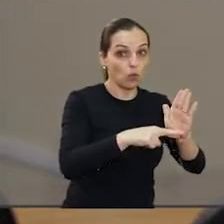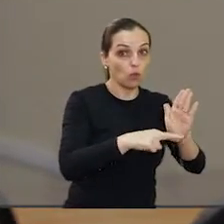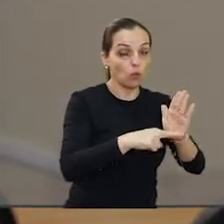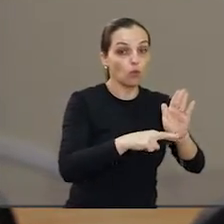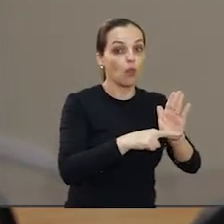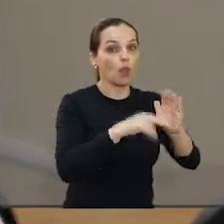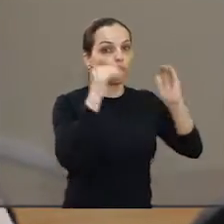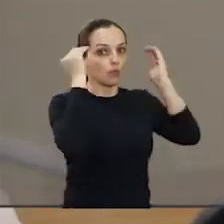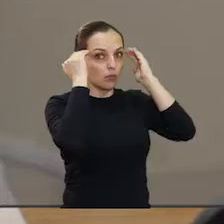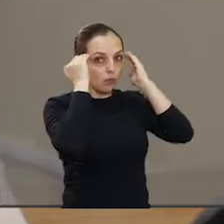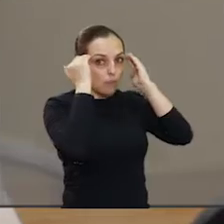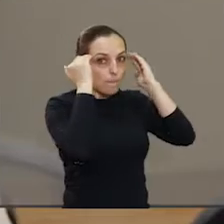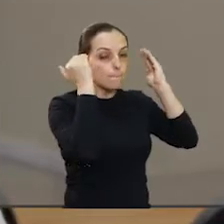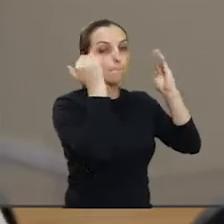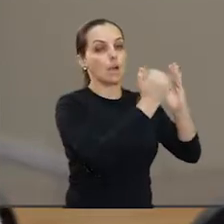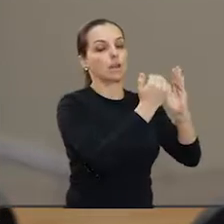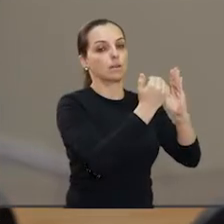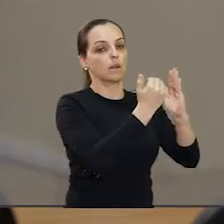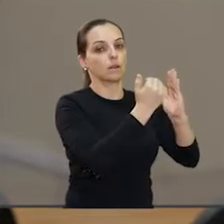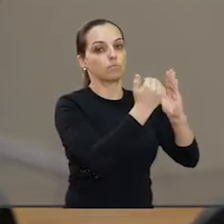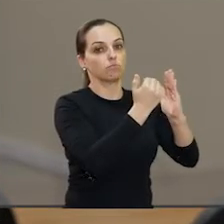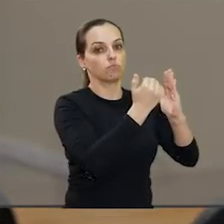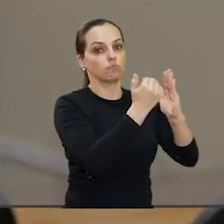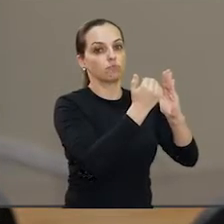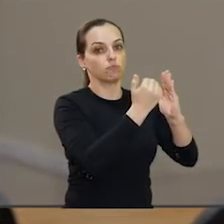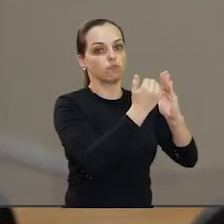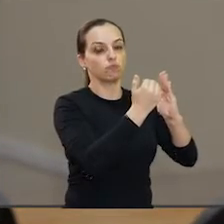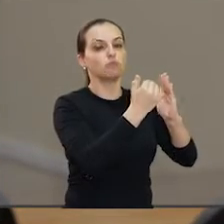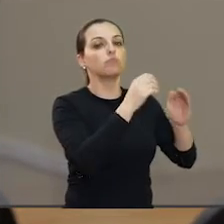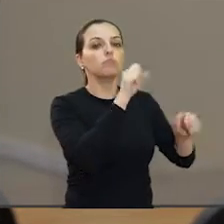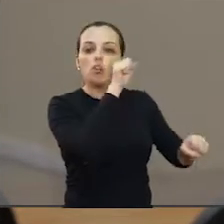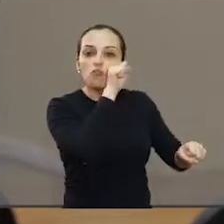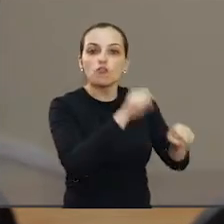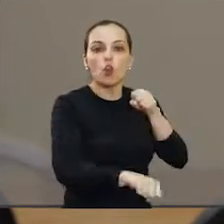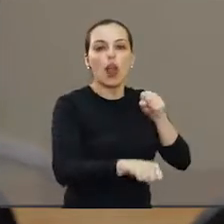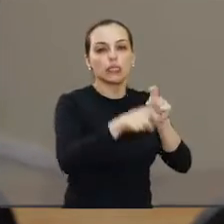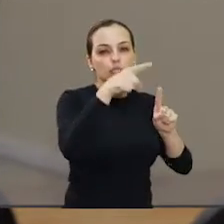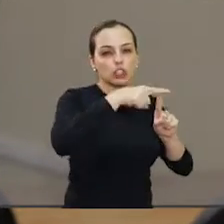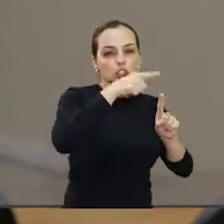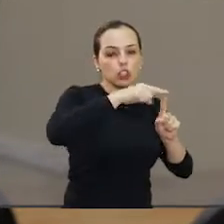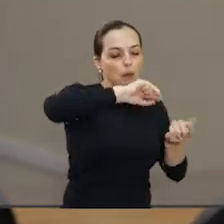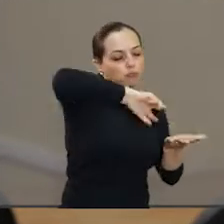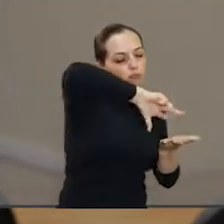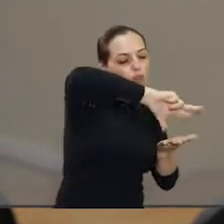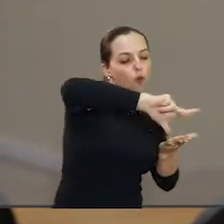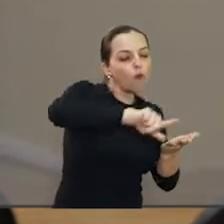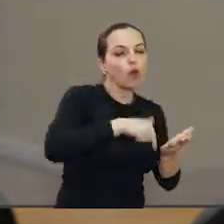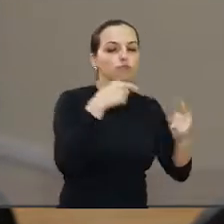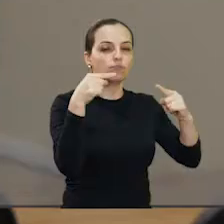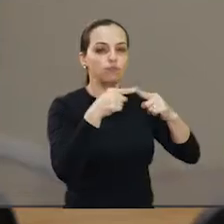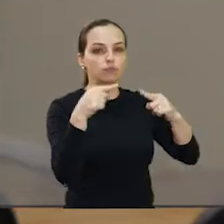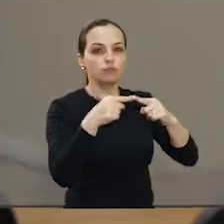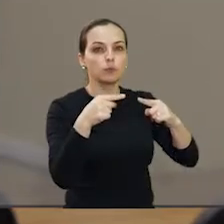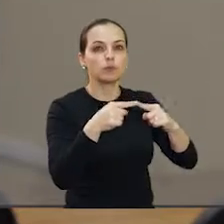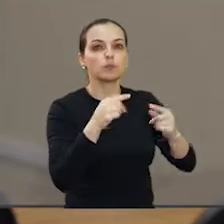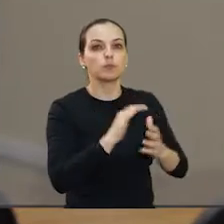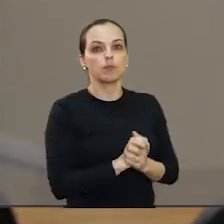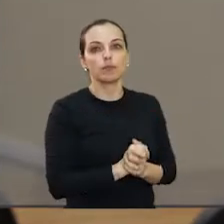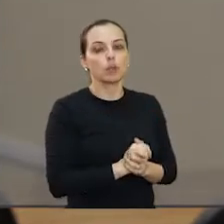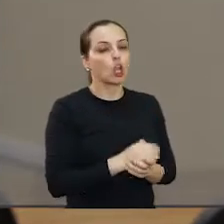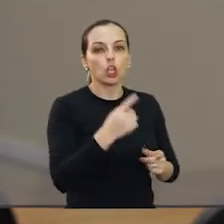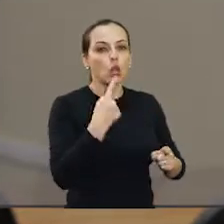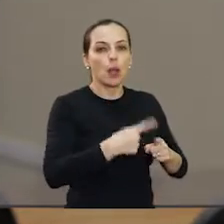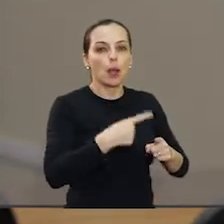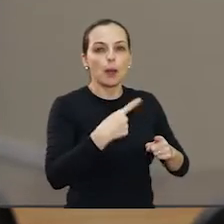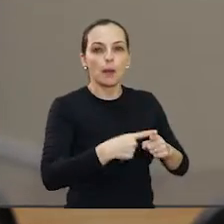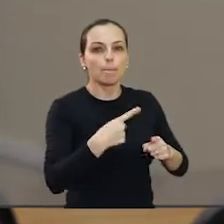saúde. Porém, o atendimento, de acordo com as características dessa violência, por exemplo, lesões físicas simples,